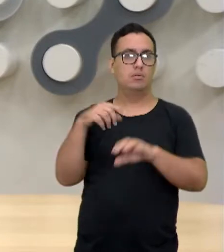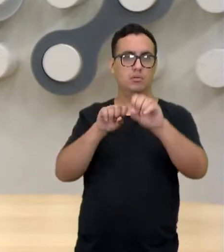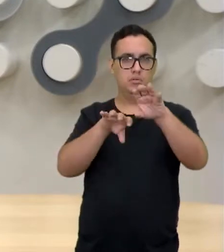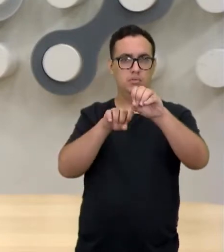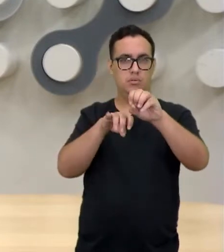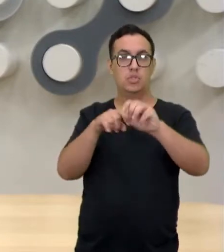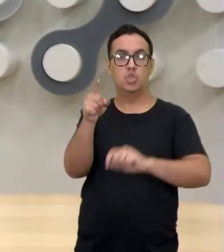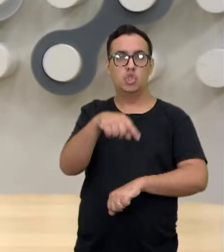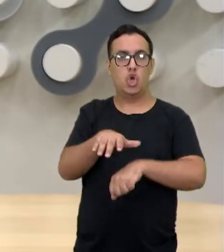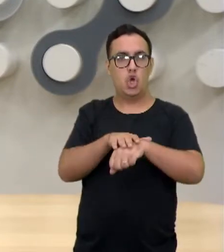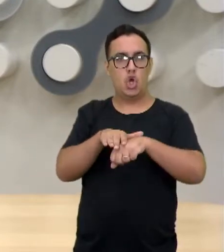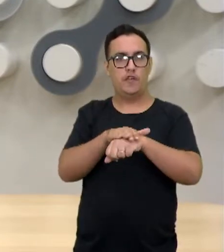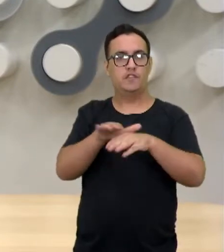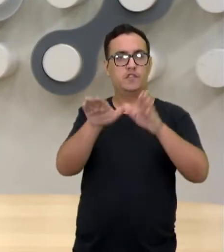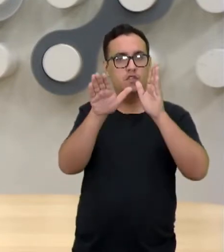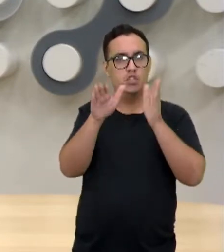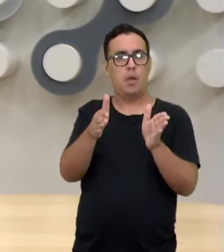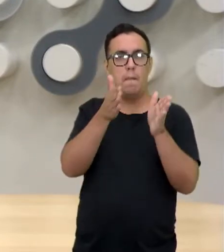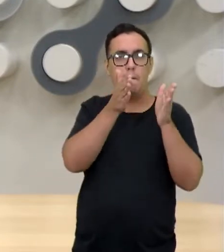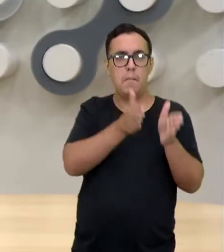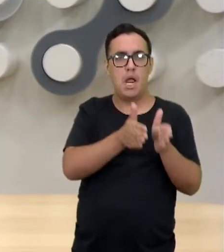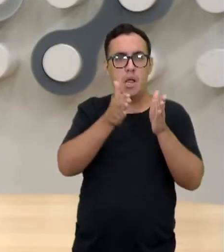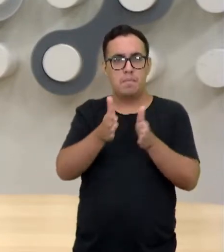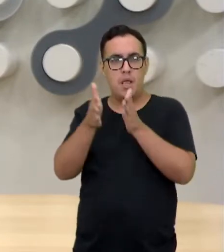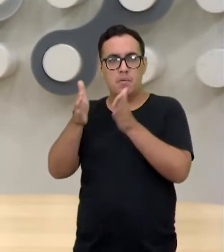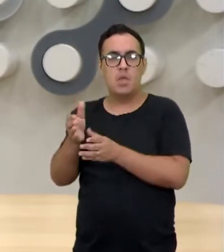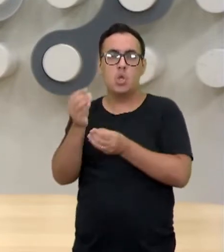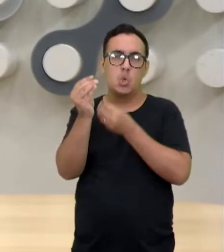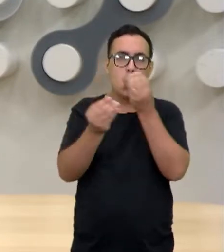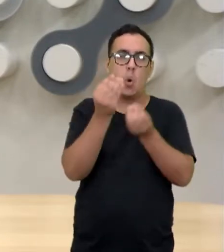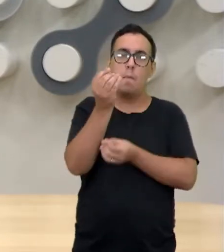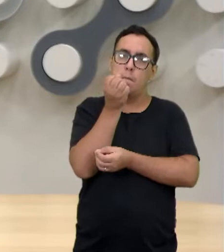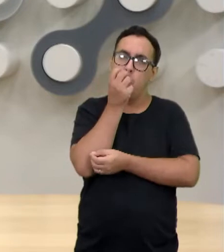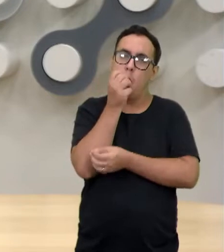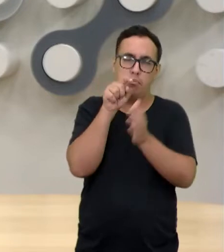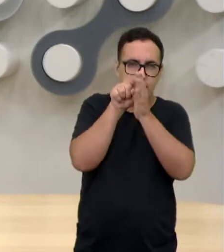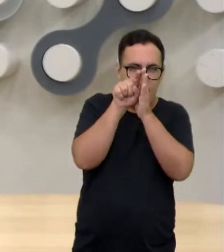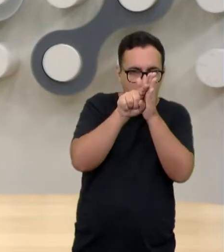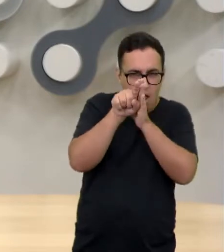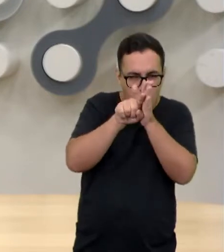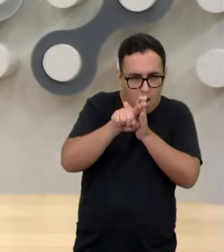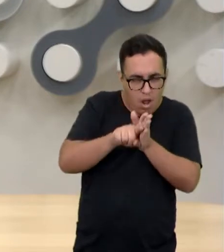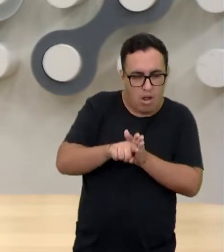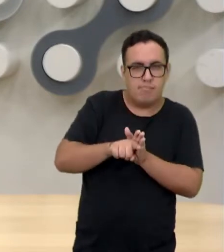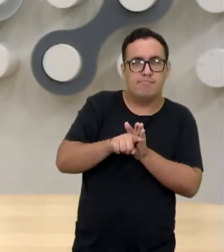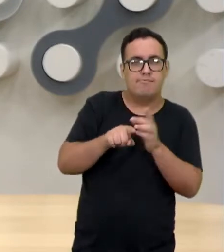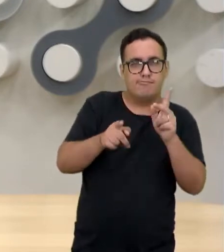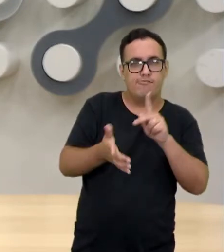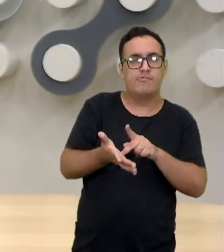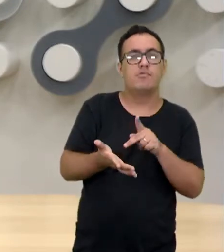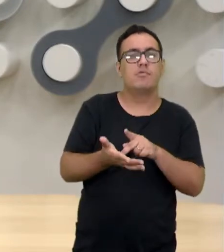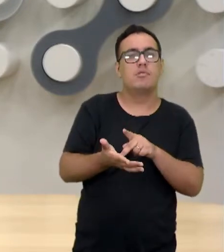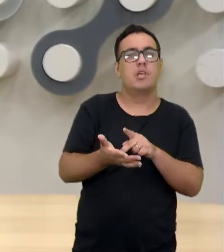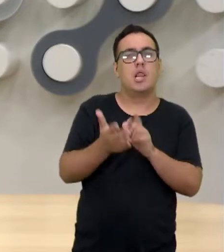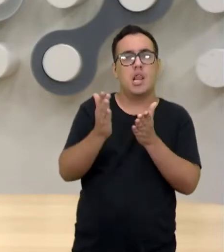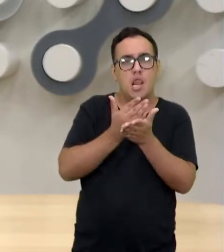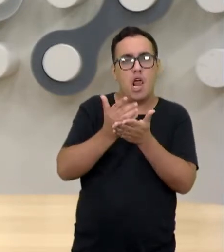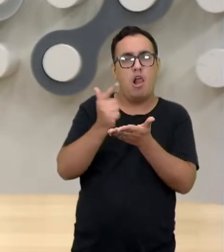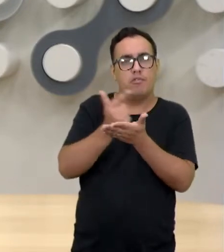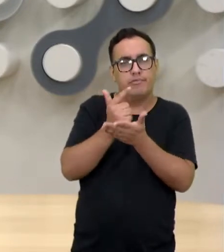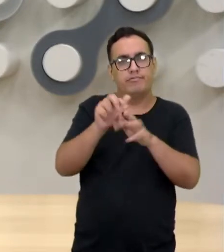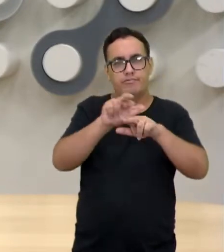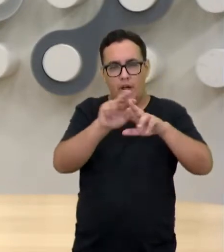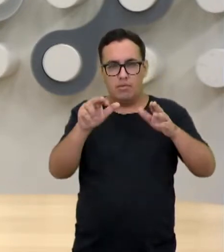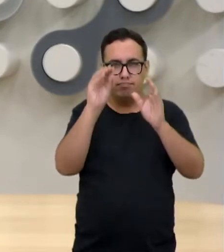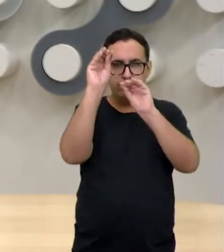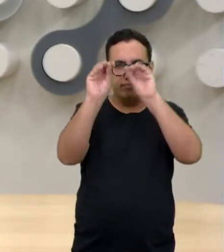que vimos o passo a passo para fazer uma boa pesquisa acadêmica, uma boa pesquisa bibliográfica. Na última aula,